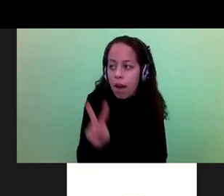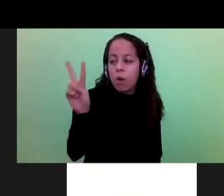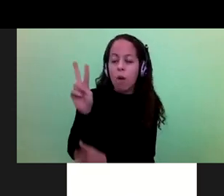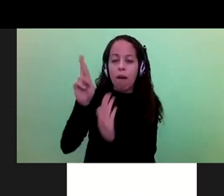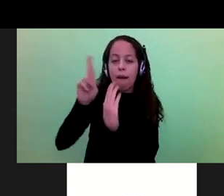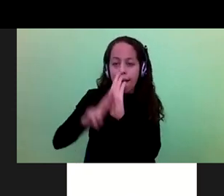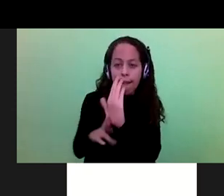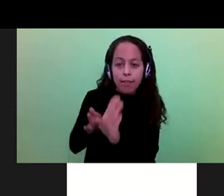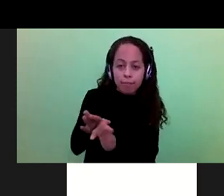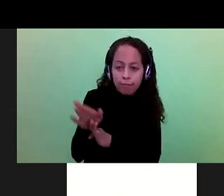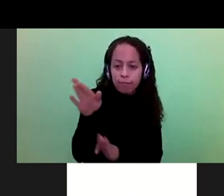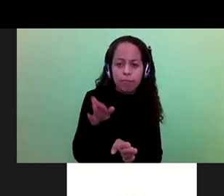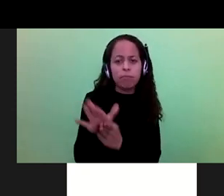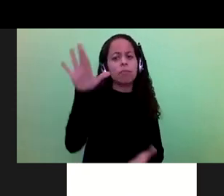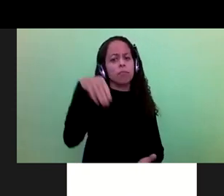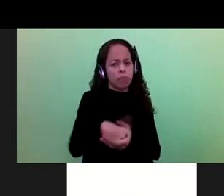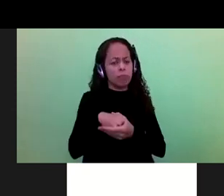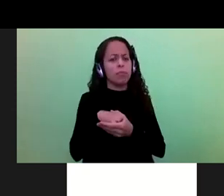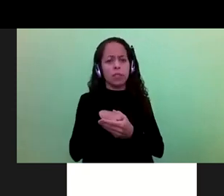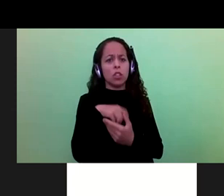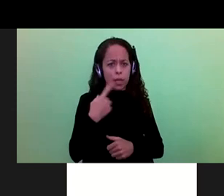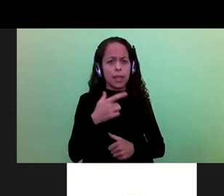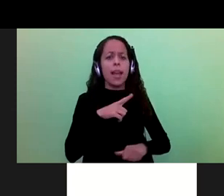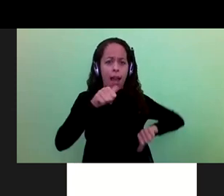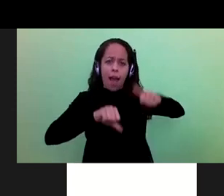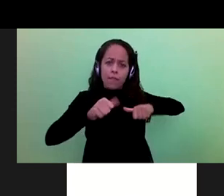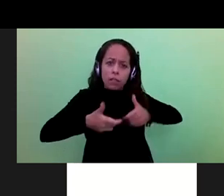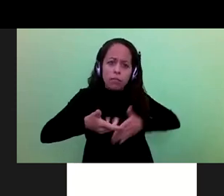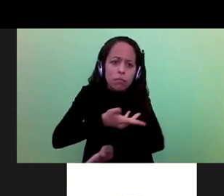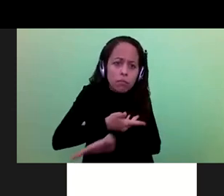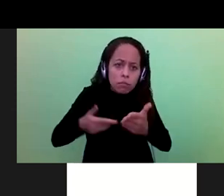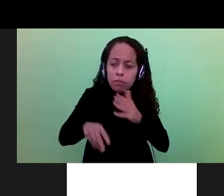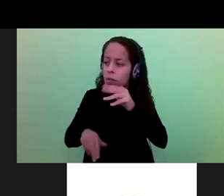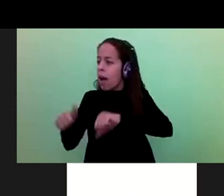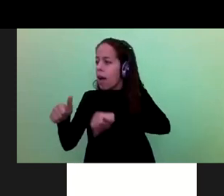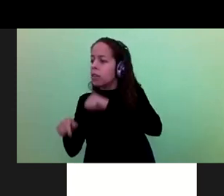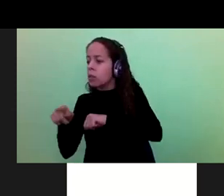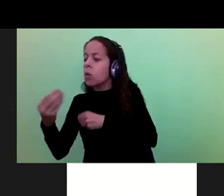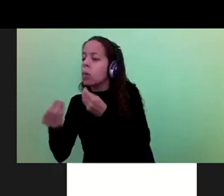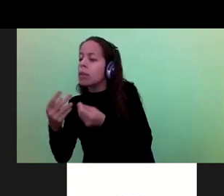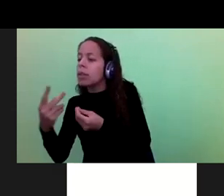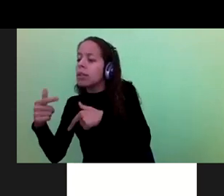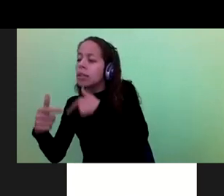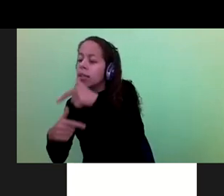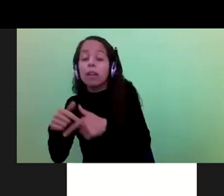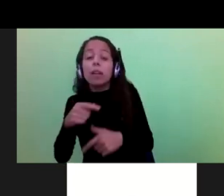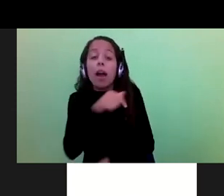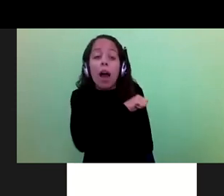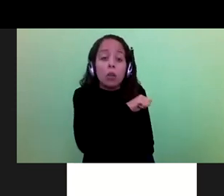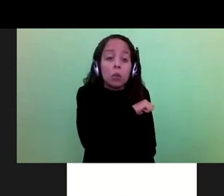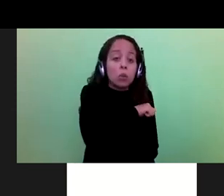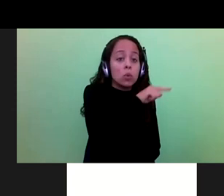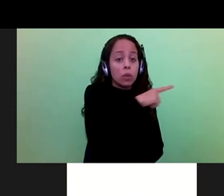princípios. Nós temos um momento de avaliação sobre o desempenho pedagógico e acadêmico dos alunos.